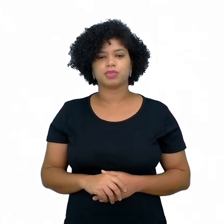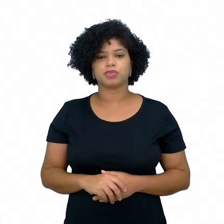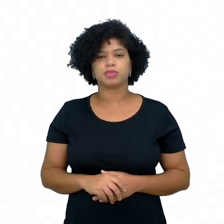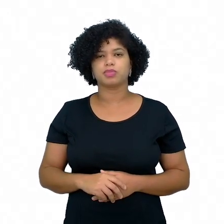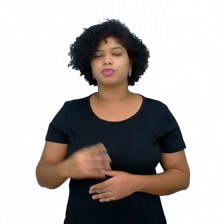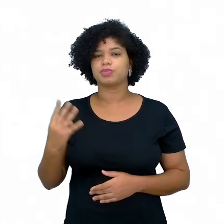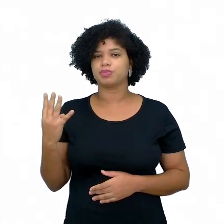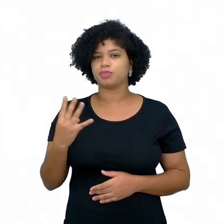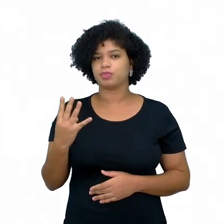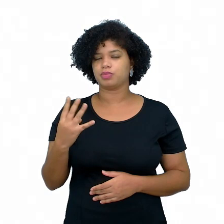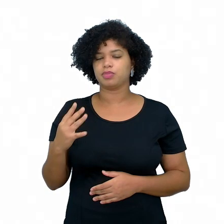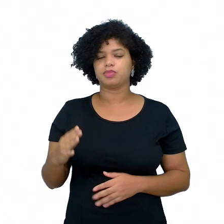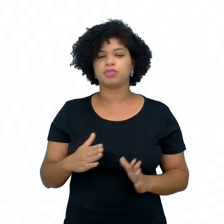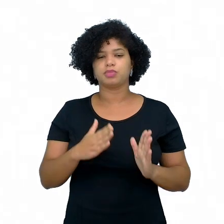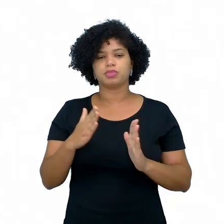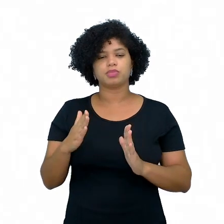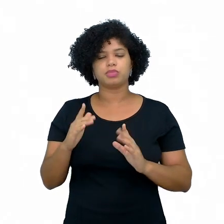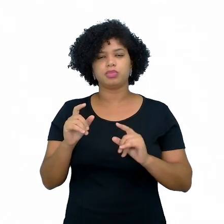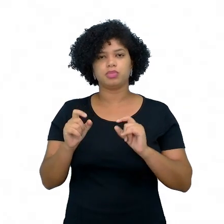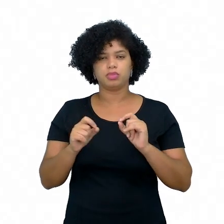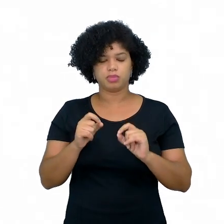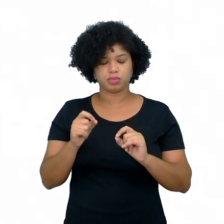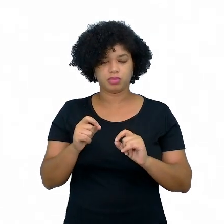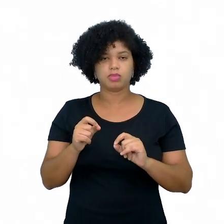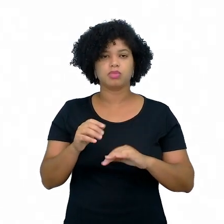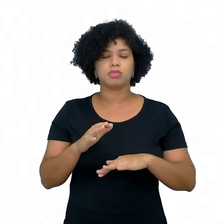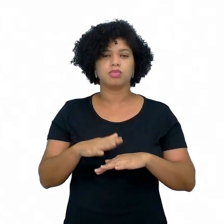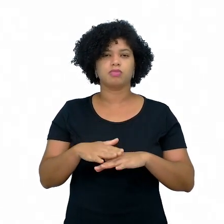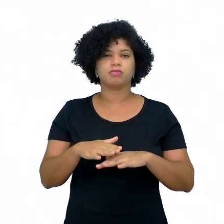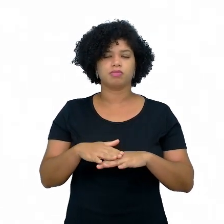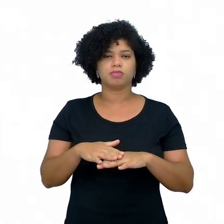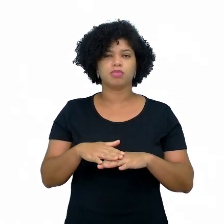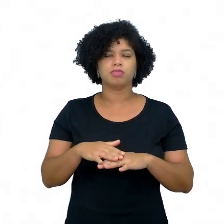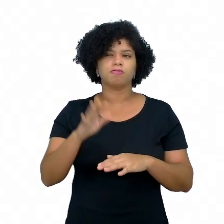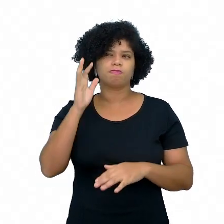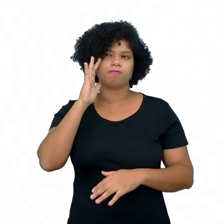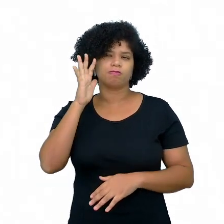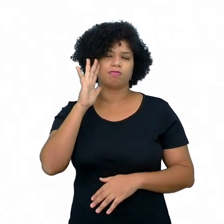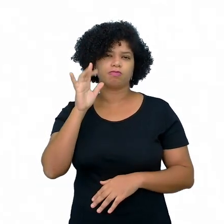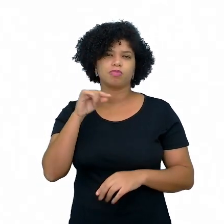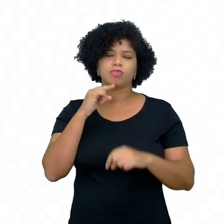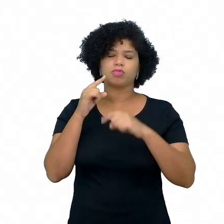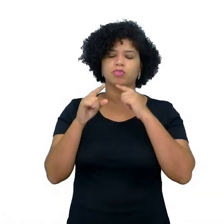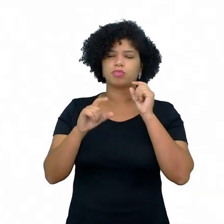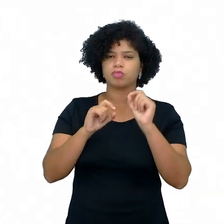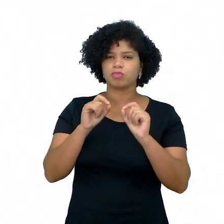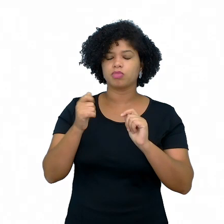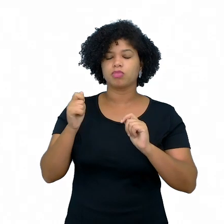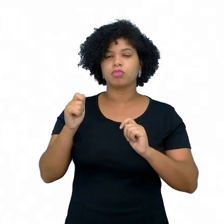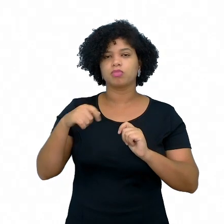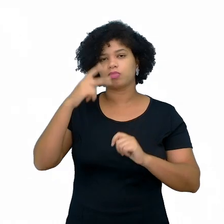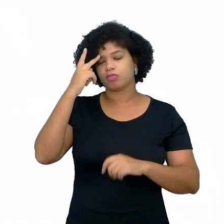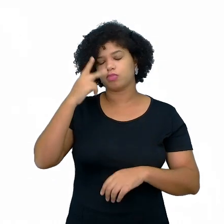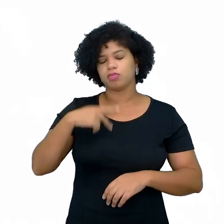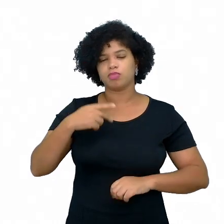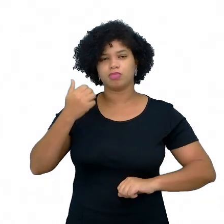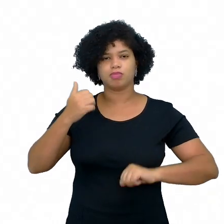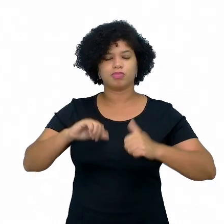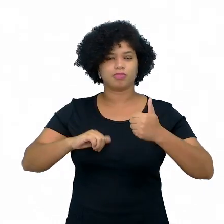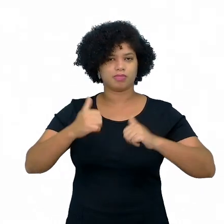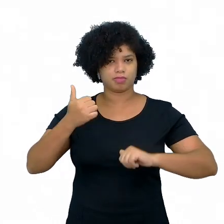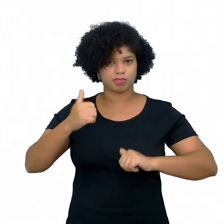O quarto momento, né, é fazer aqueles questionamentos para a gente fazer uma autoanálise, né, o professor fazer a